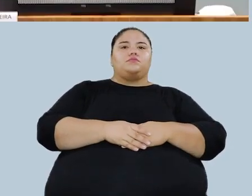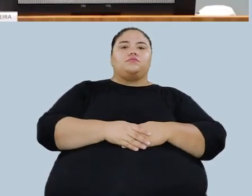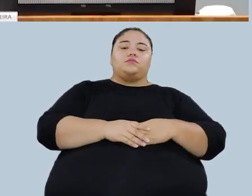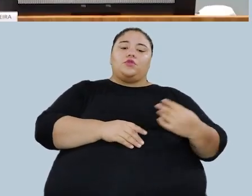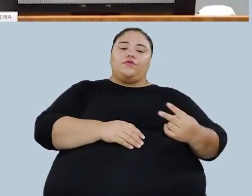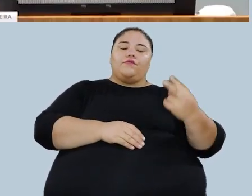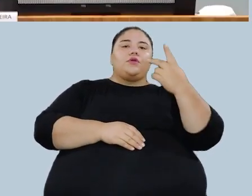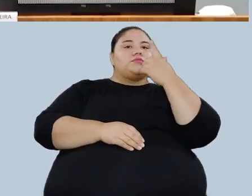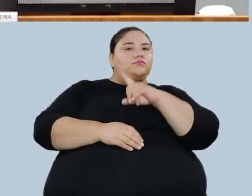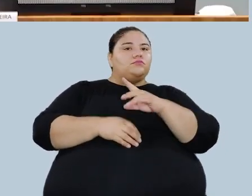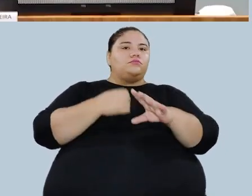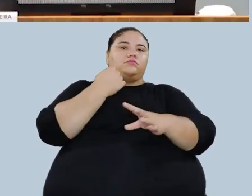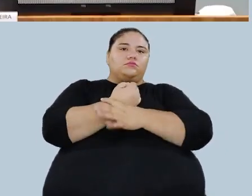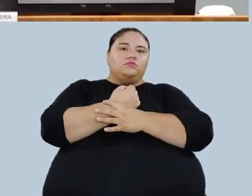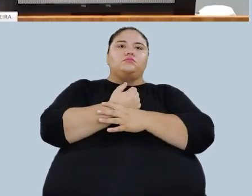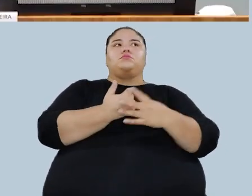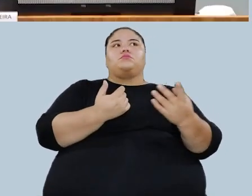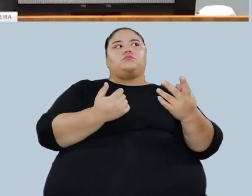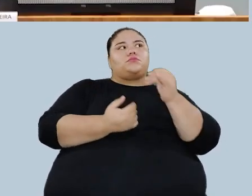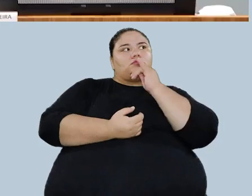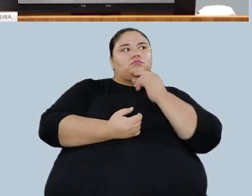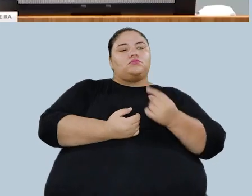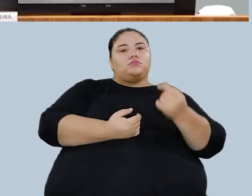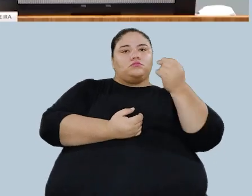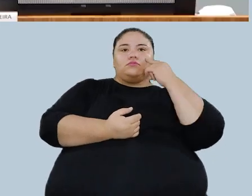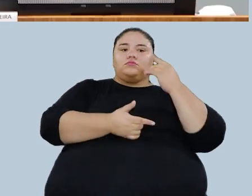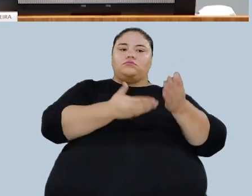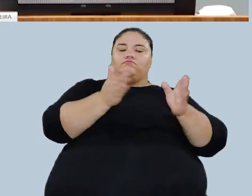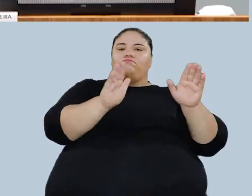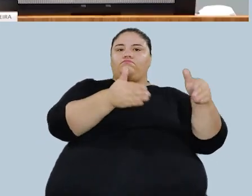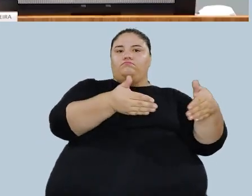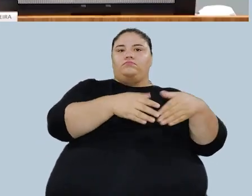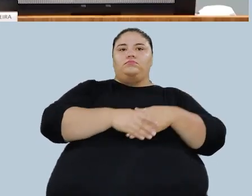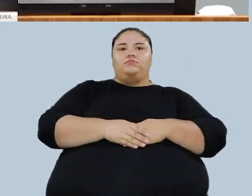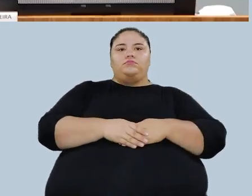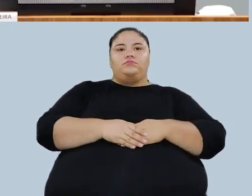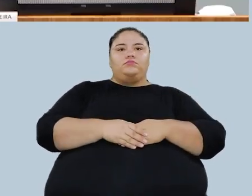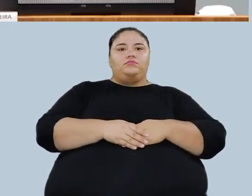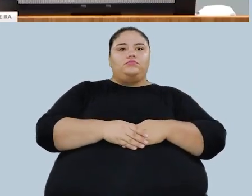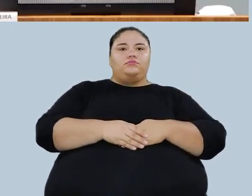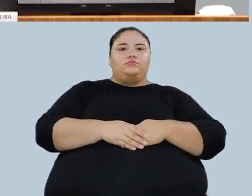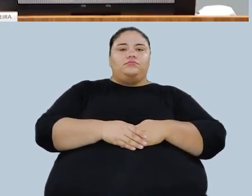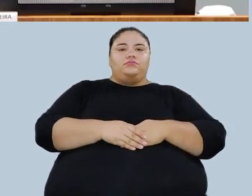ao valor residual garantido, por exemplo, que merecem aí um tratamento à parte. Né? Então,